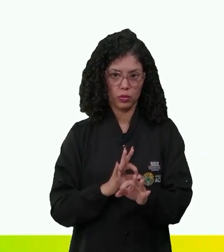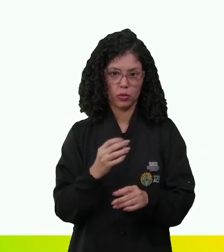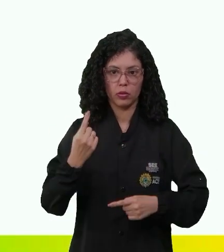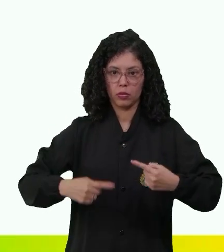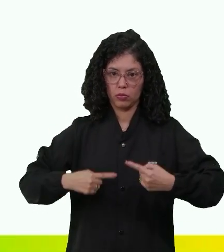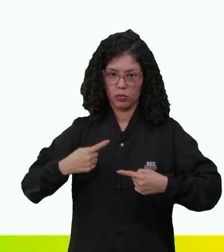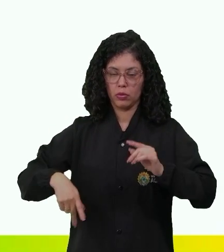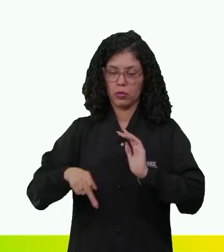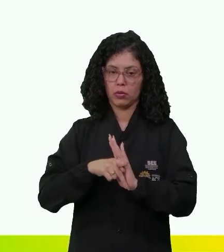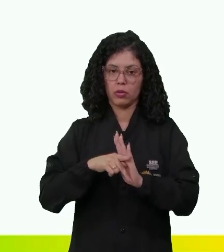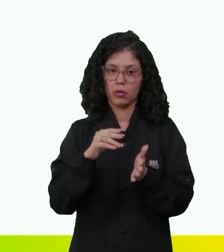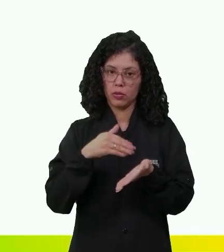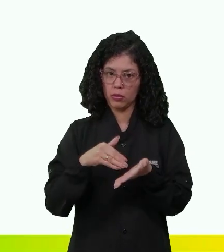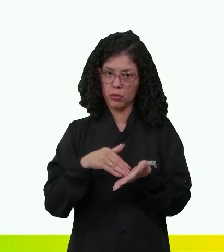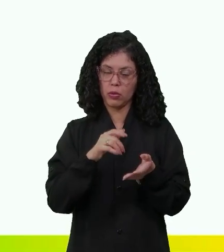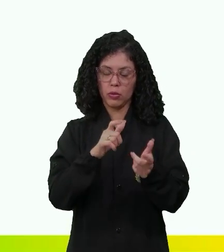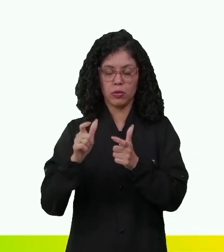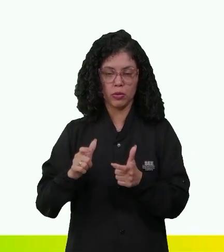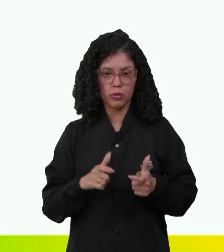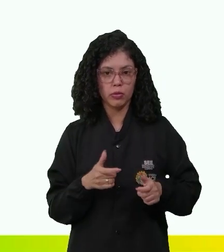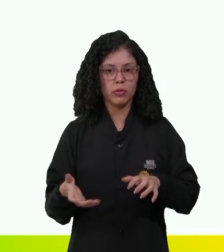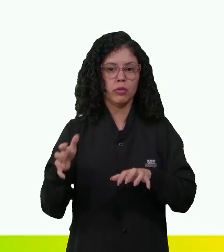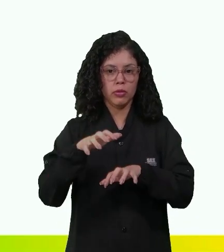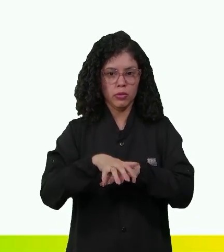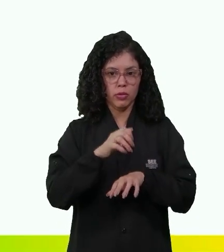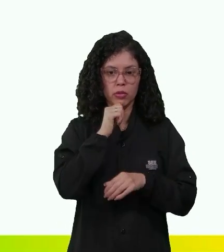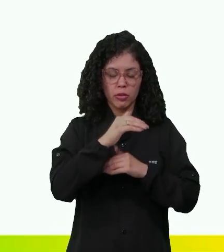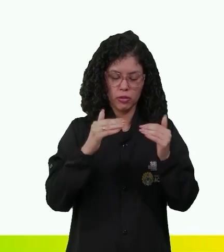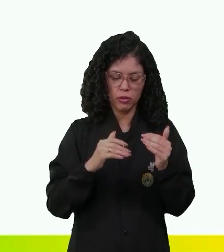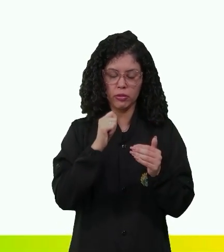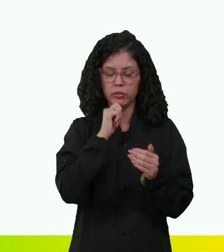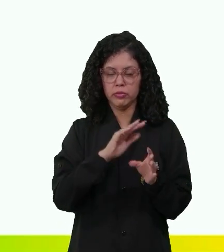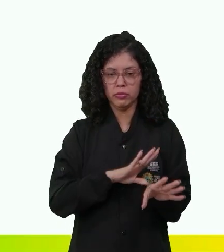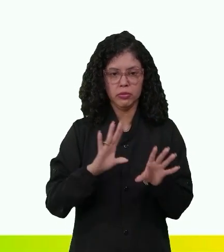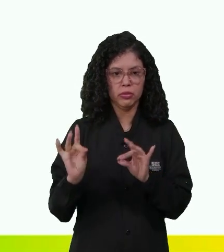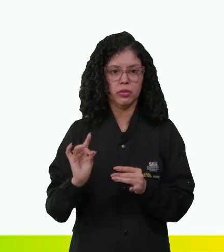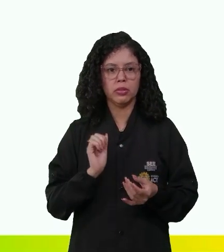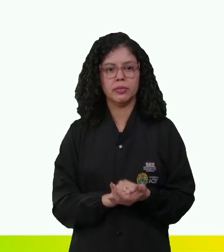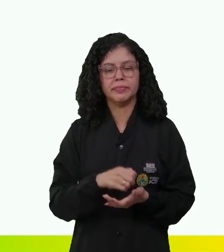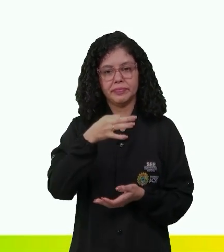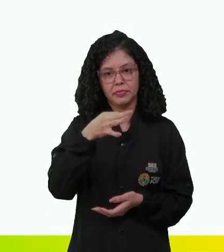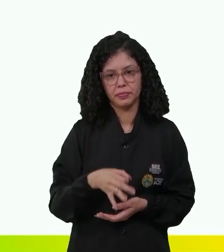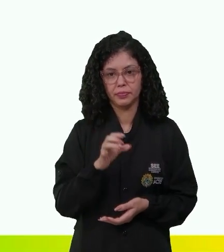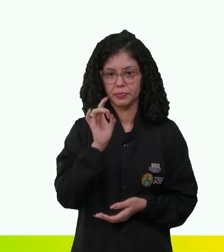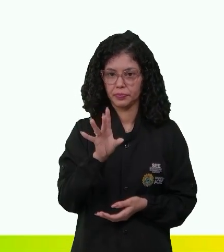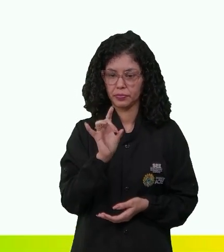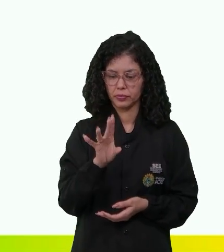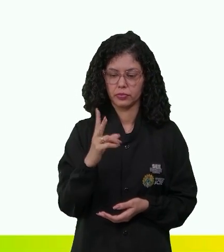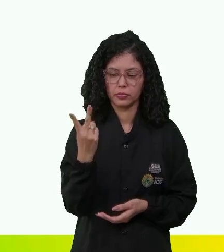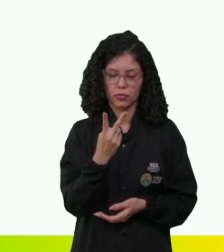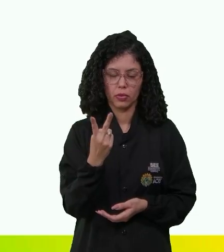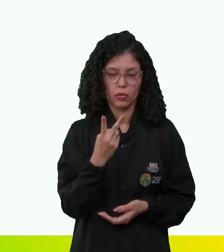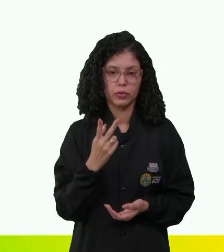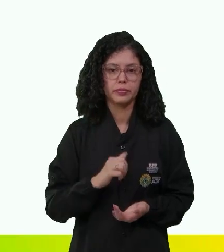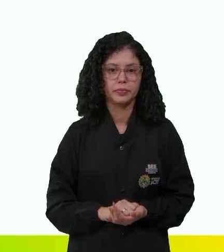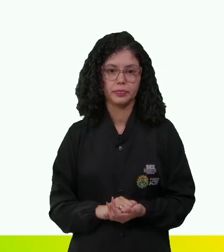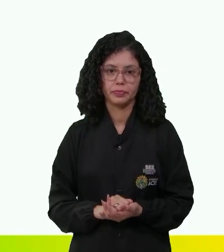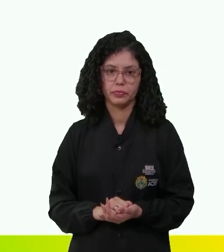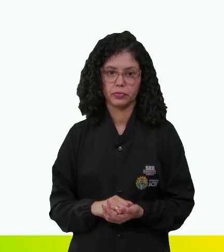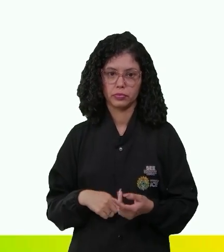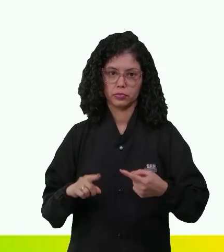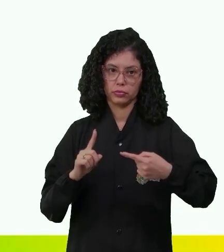política e administrativa nessas colônias, tudo isso levou a dar certo apenas duas capitanias.